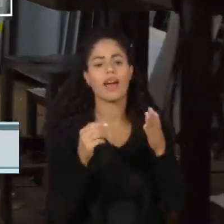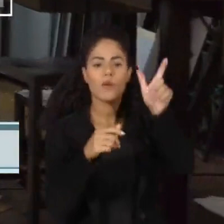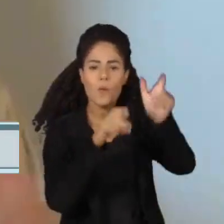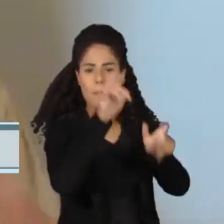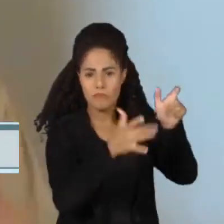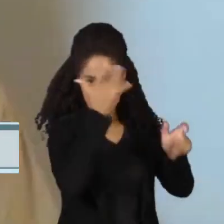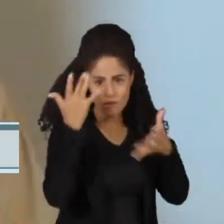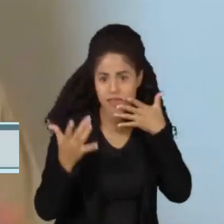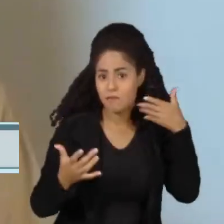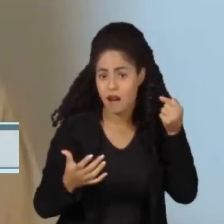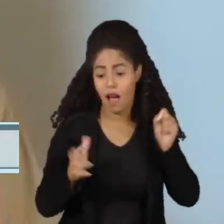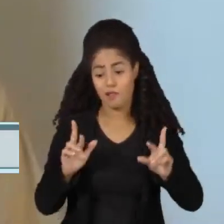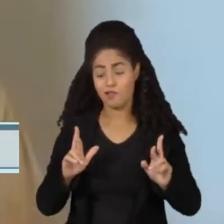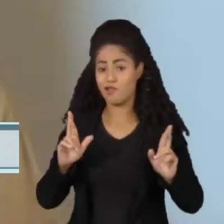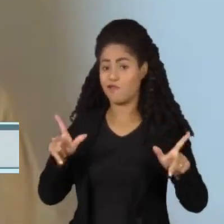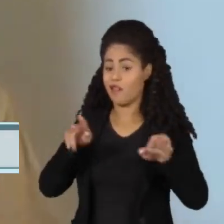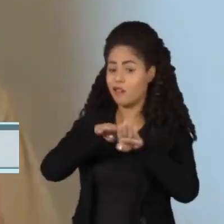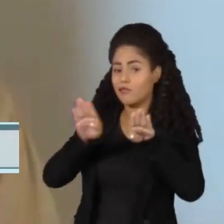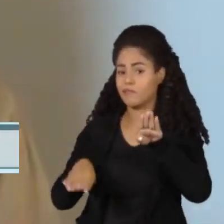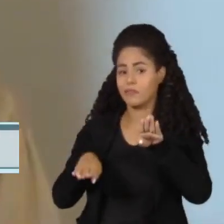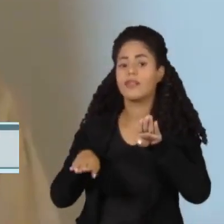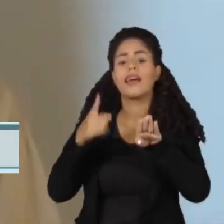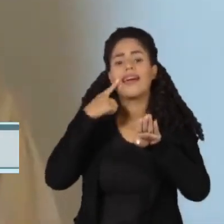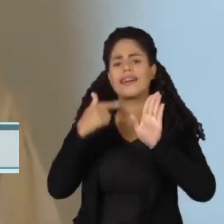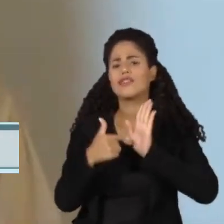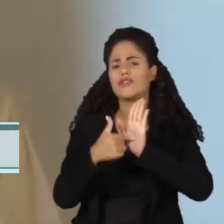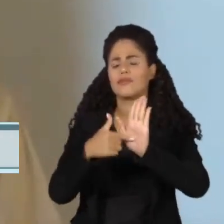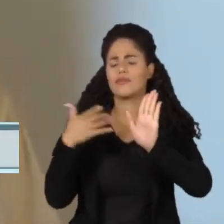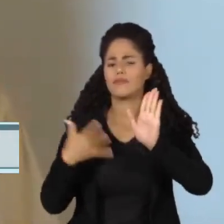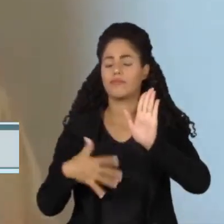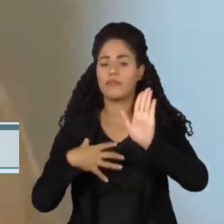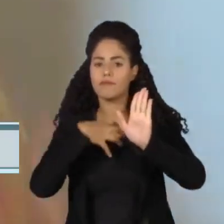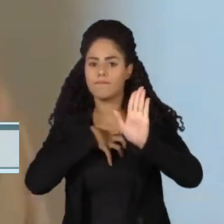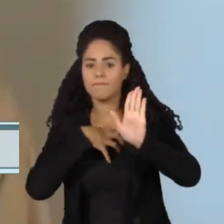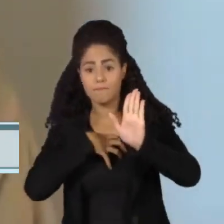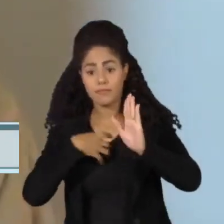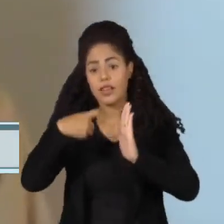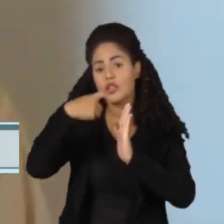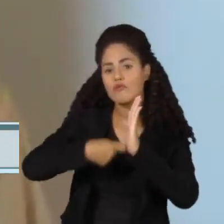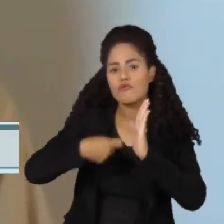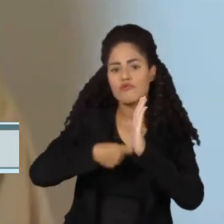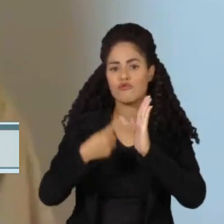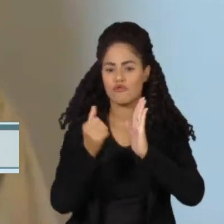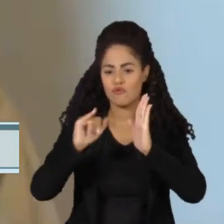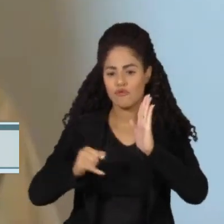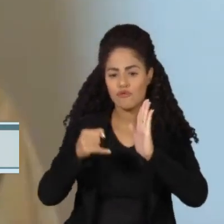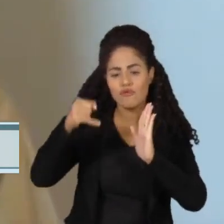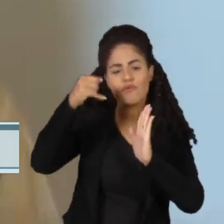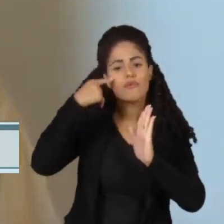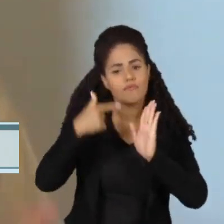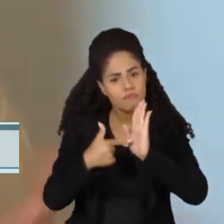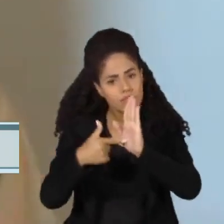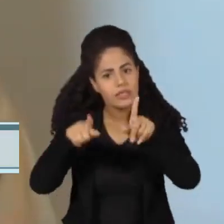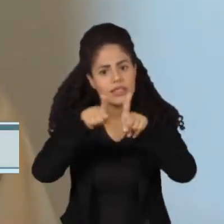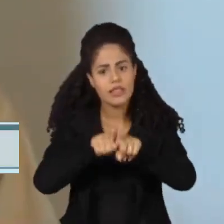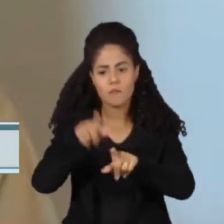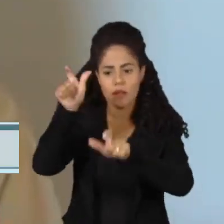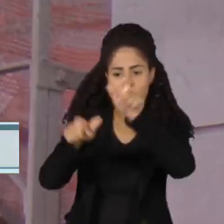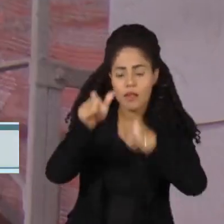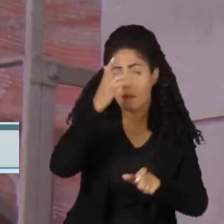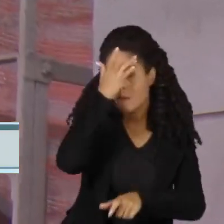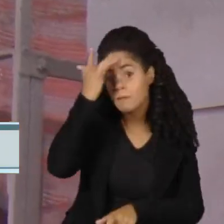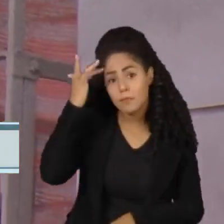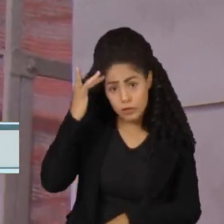brancos. A construção civil é um setor muito sensível à taxa de juros e é um setor que emprega muito homens